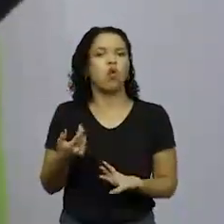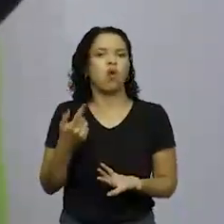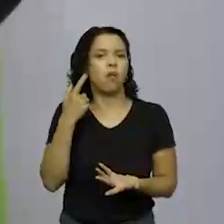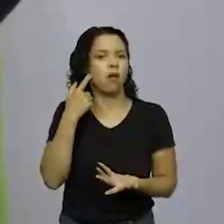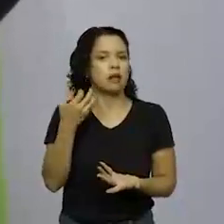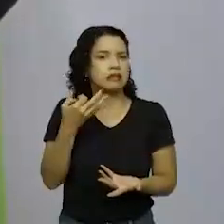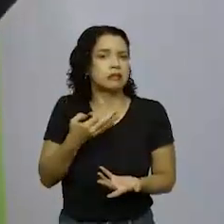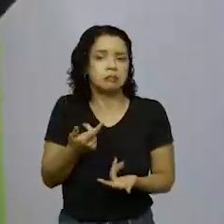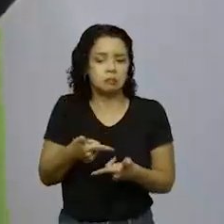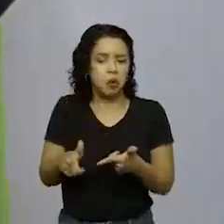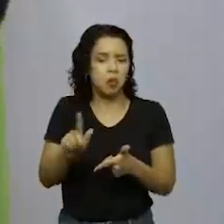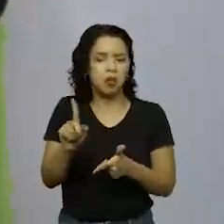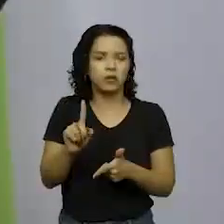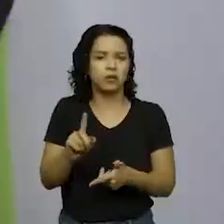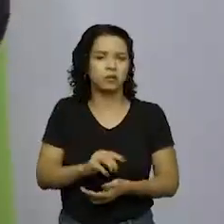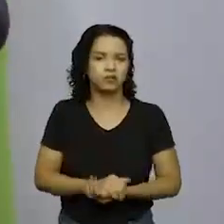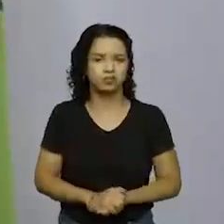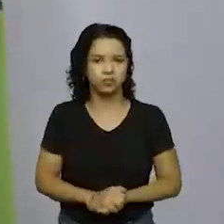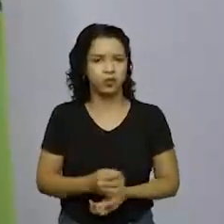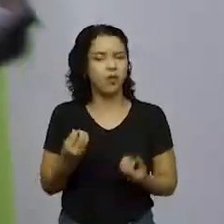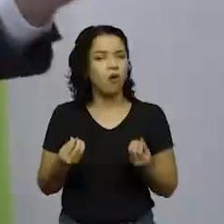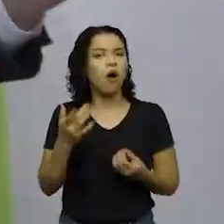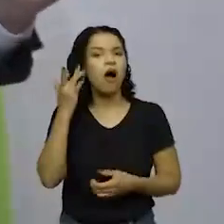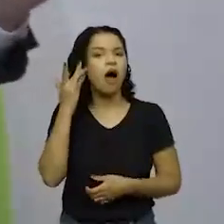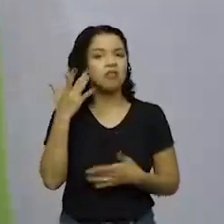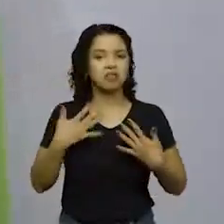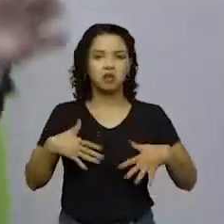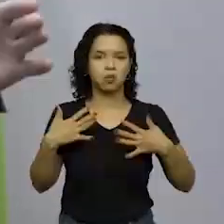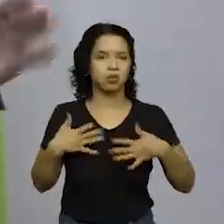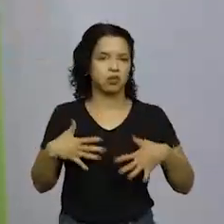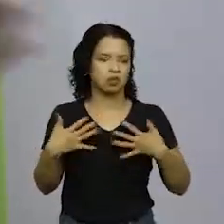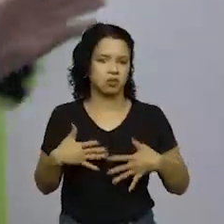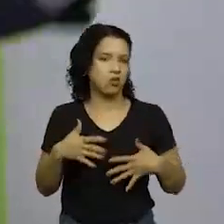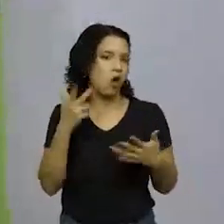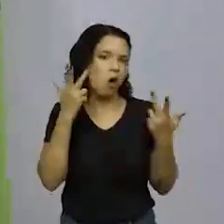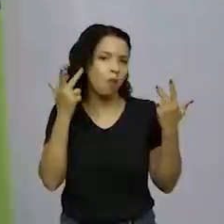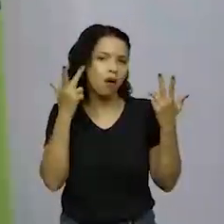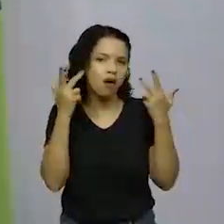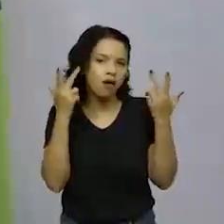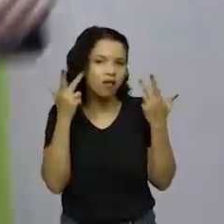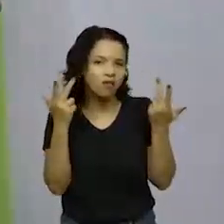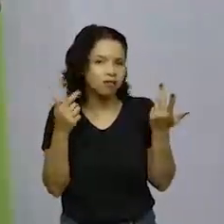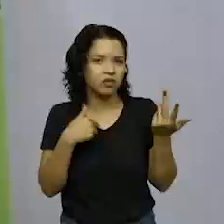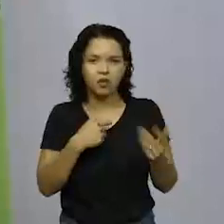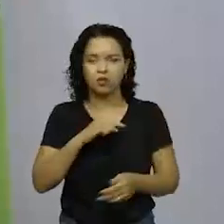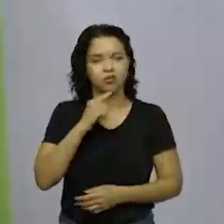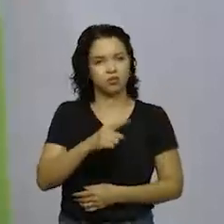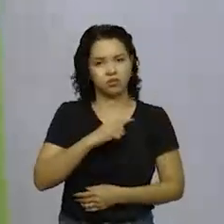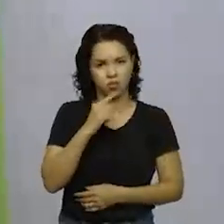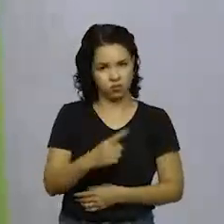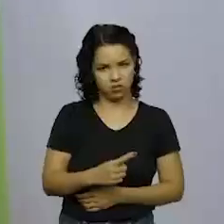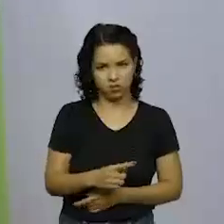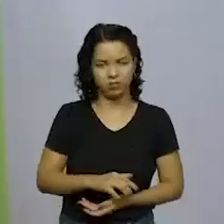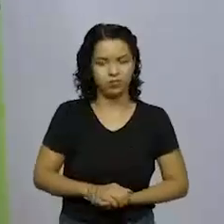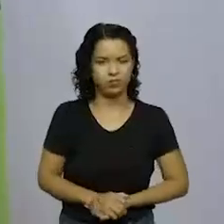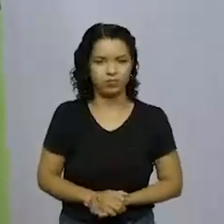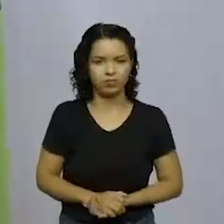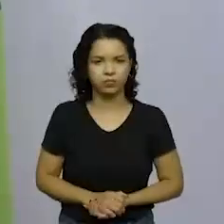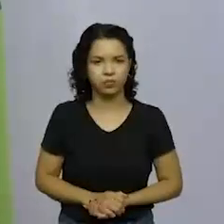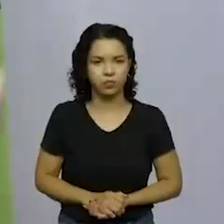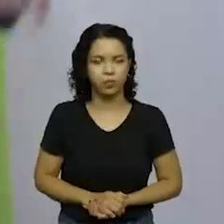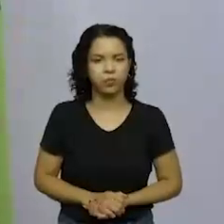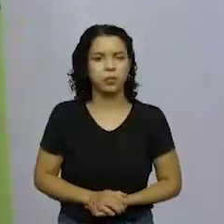problema nisso? De achar isso tranquilo, normal. Eu não consigo. E